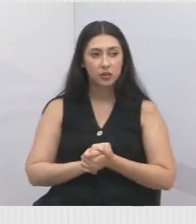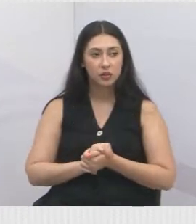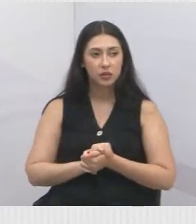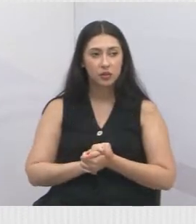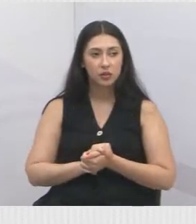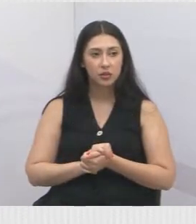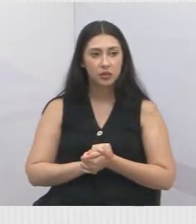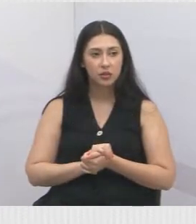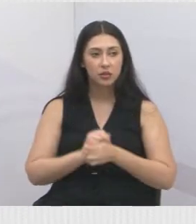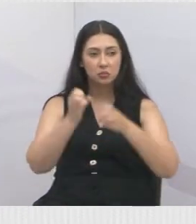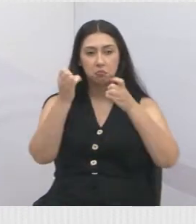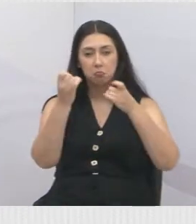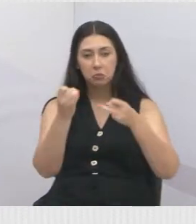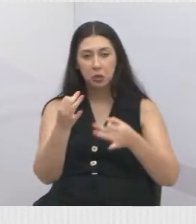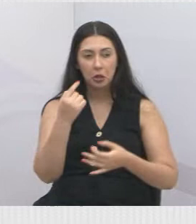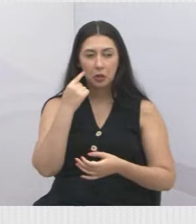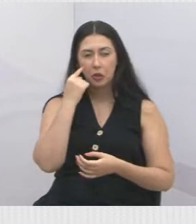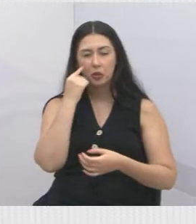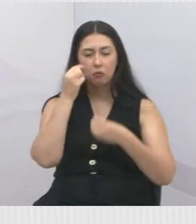as dúvidas,